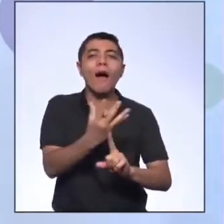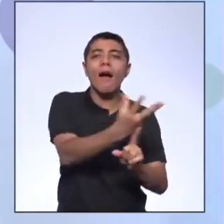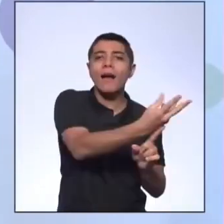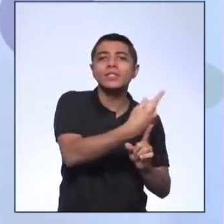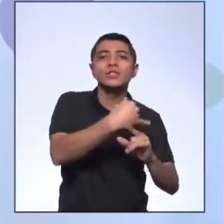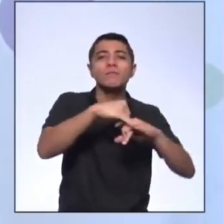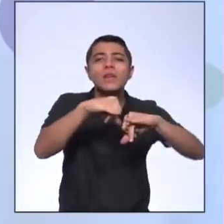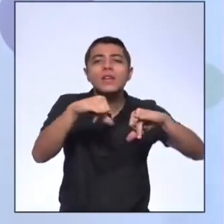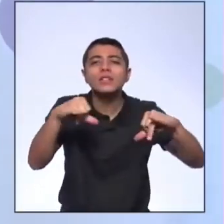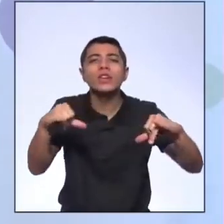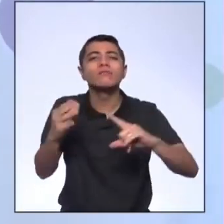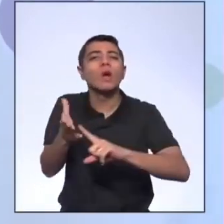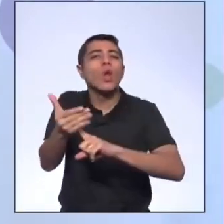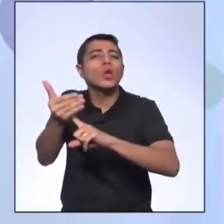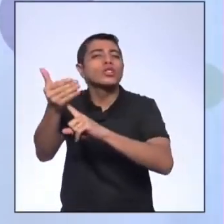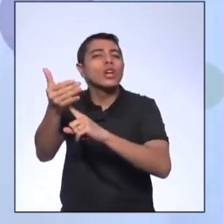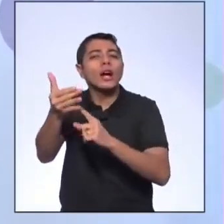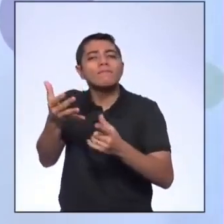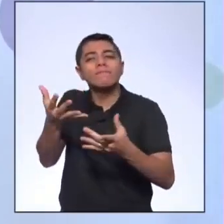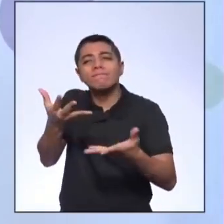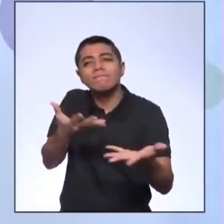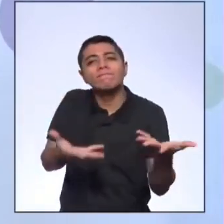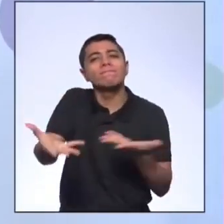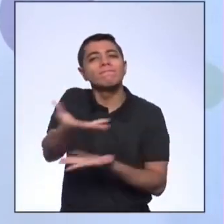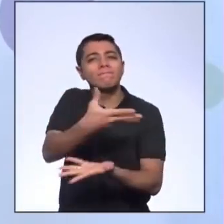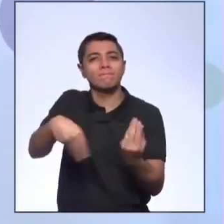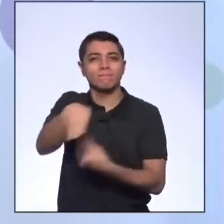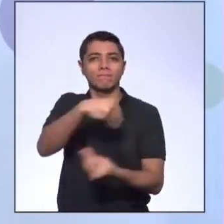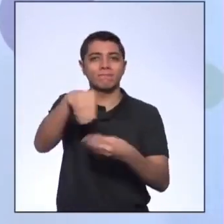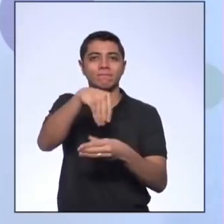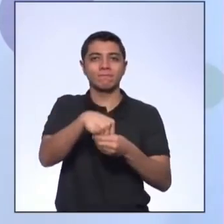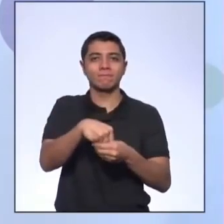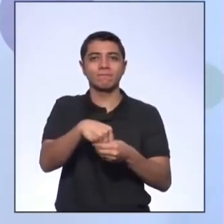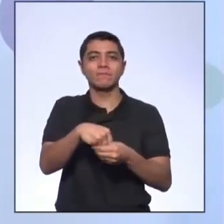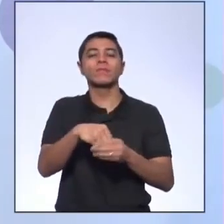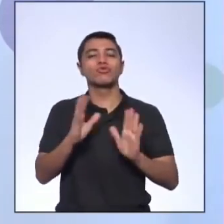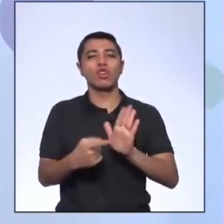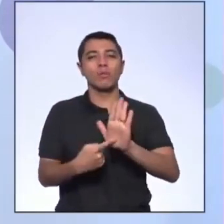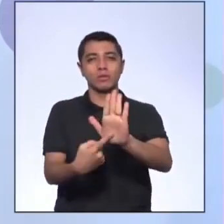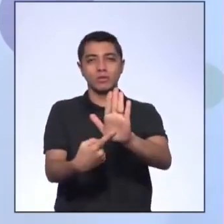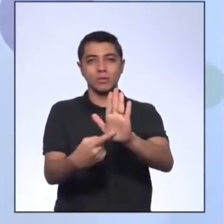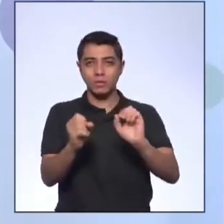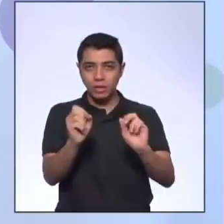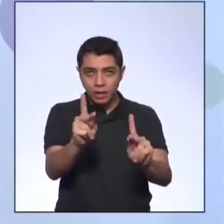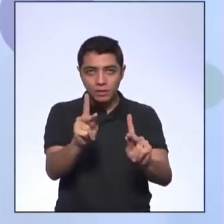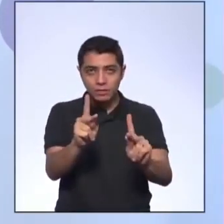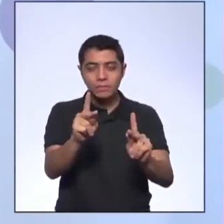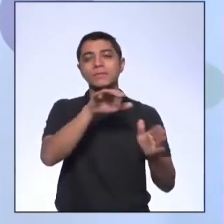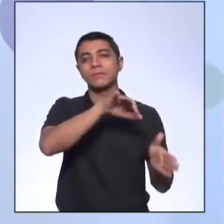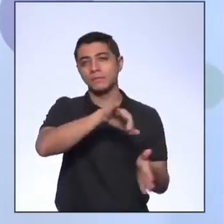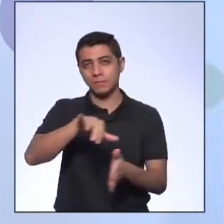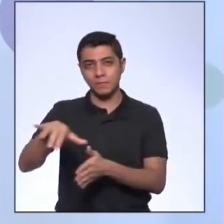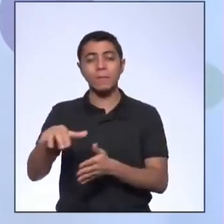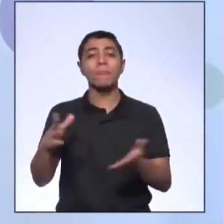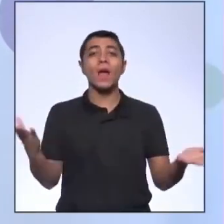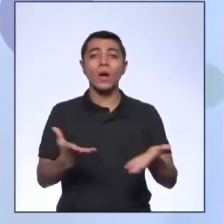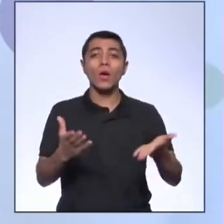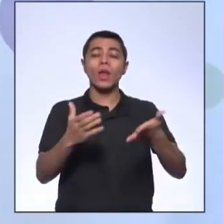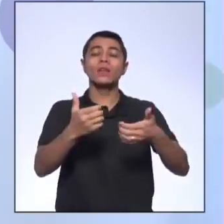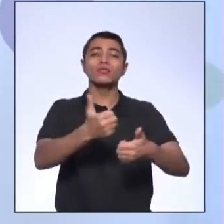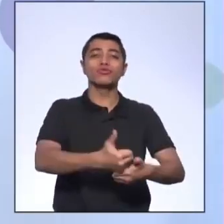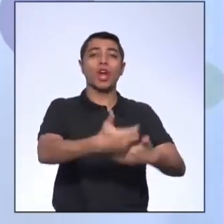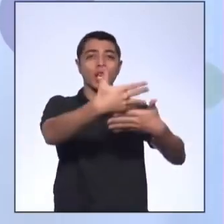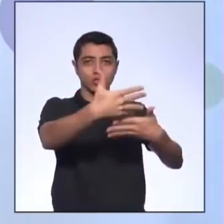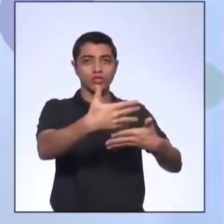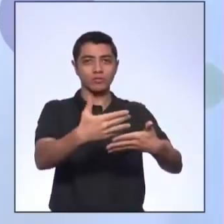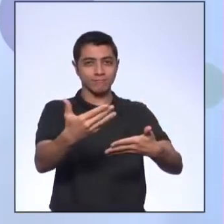tecnologias, tá certo? Então, vamos lá para mais uma interação pelo chat.